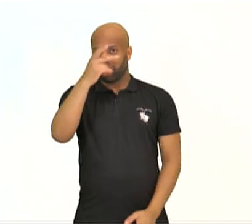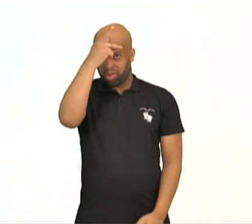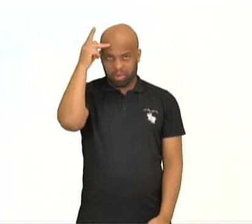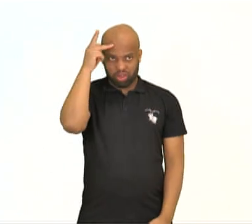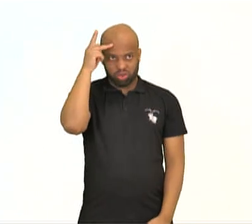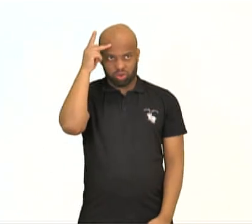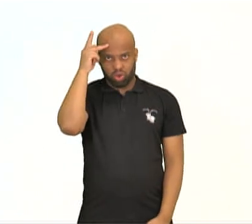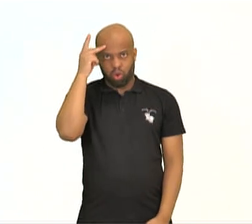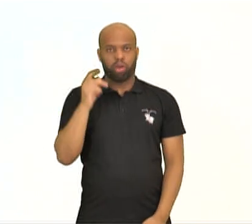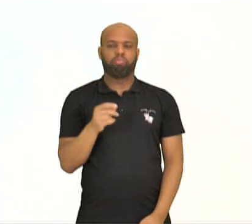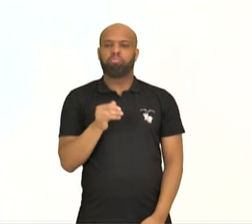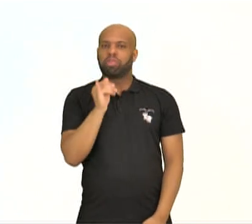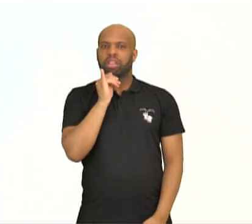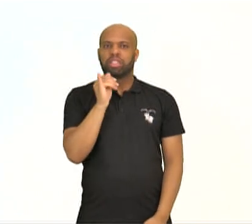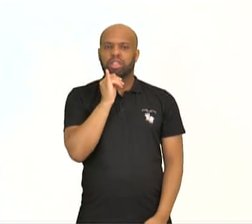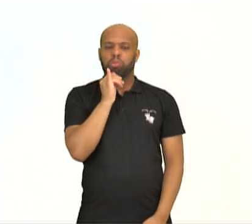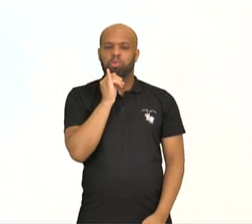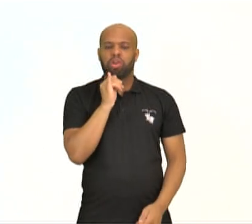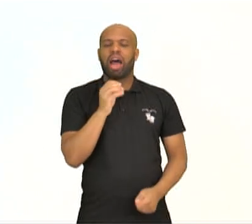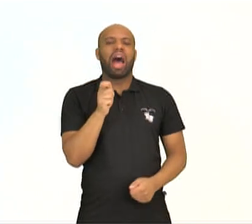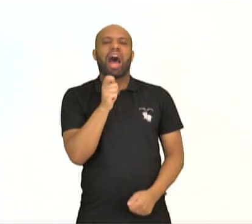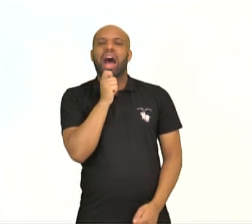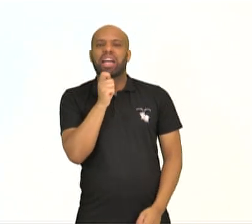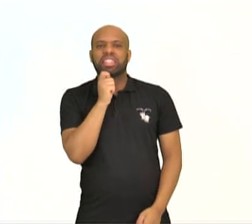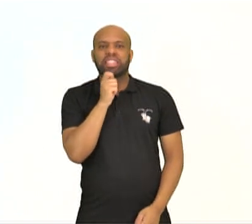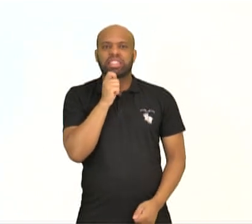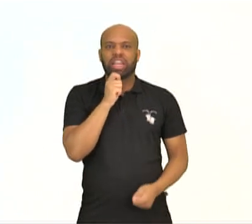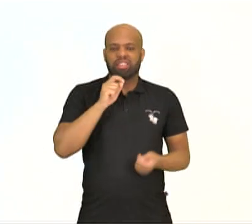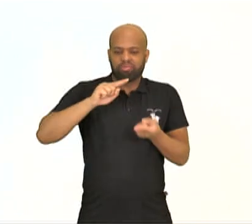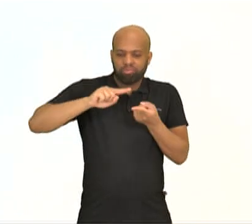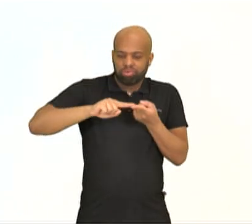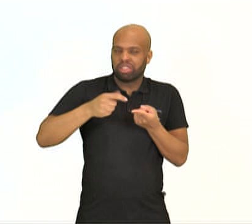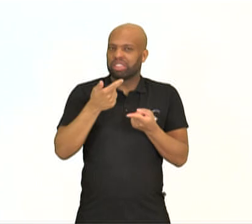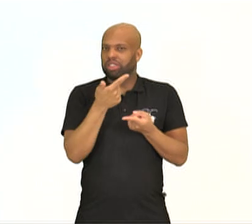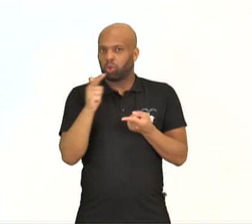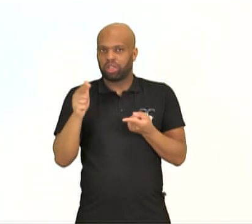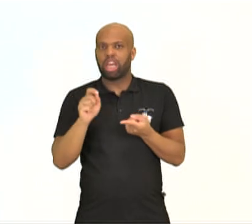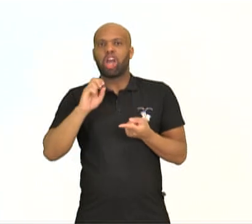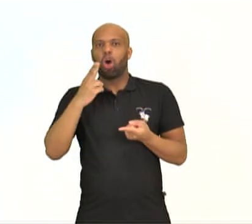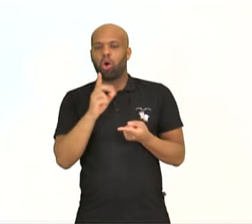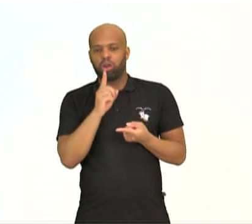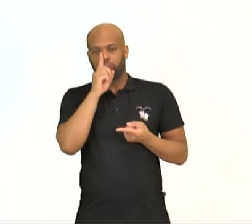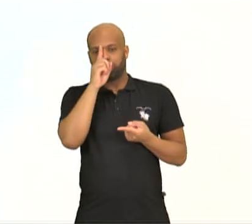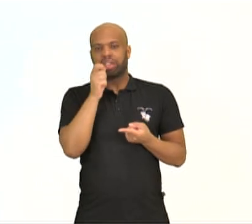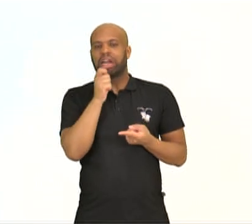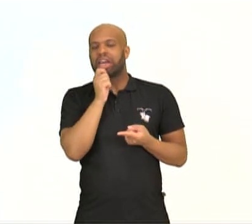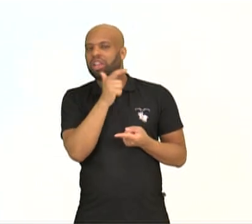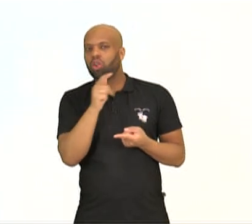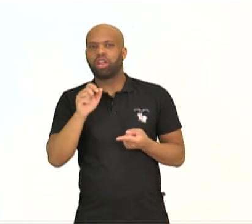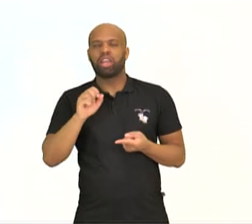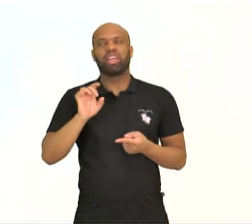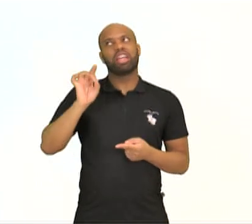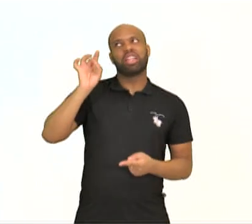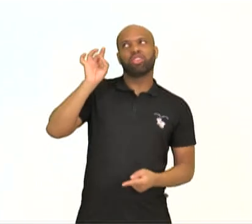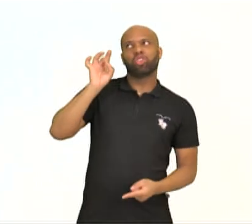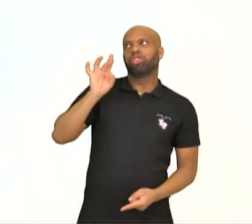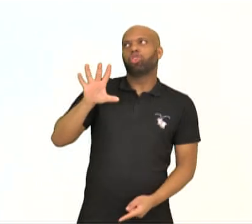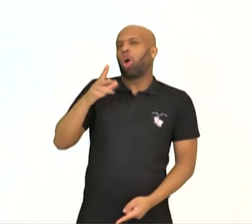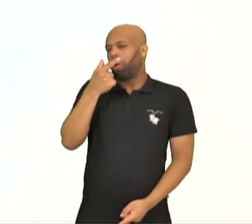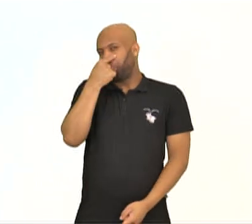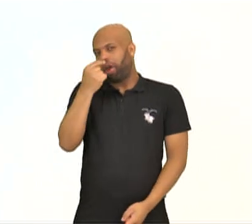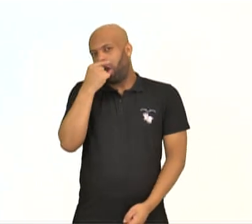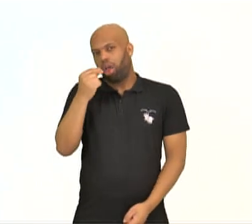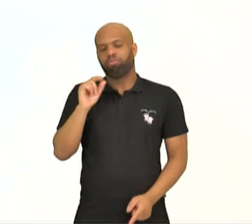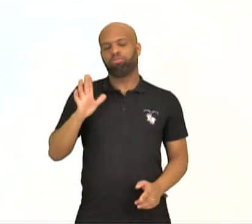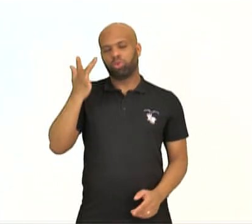não tenha o diagnóstico, mesmo que ela não saiba ainda se é Covid ou se é só um resfriado, uma gripe, é